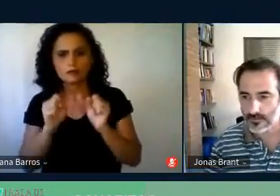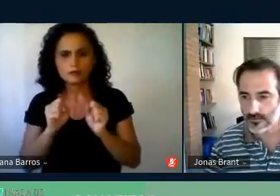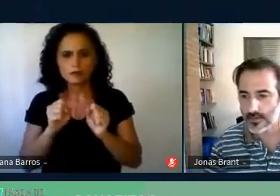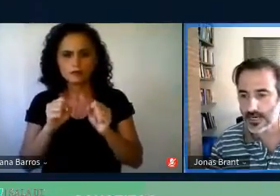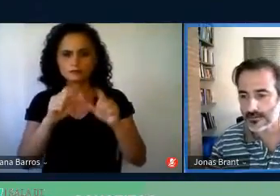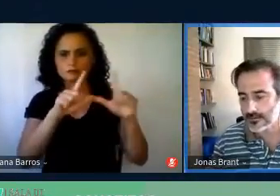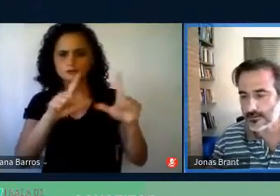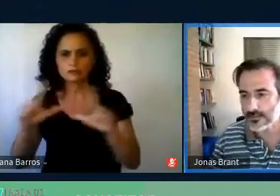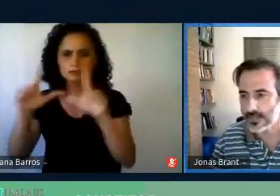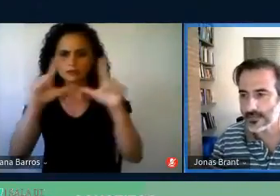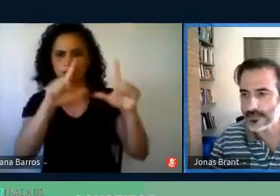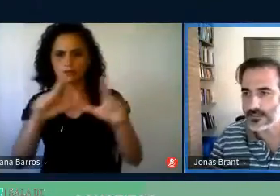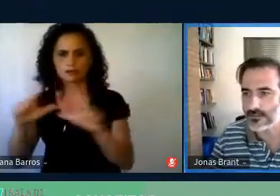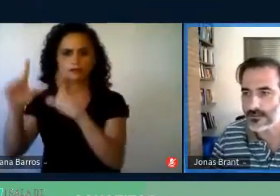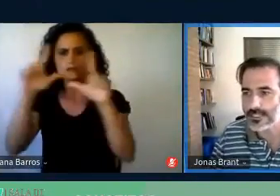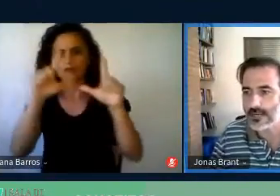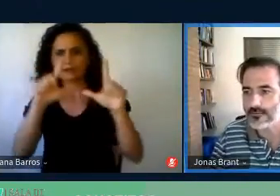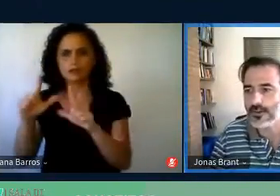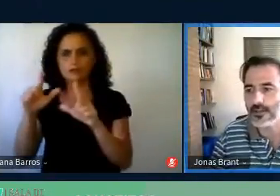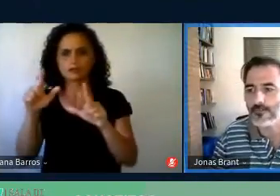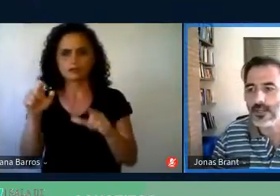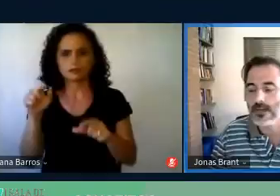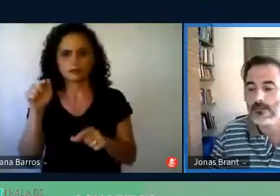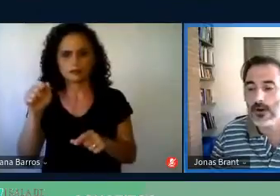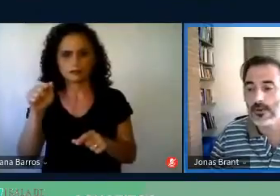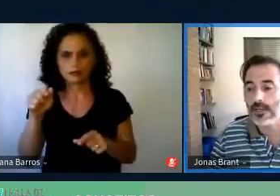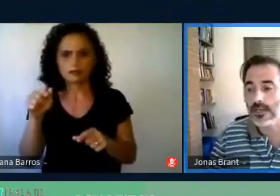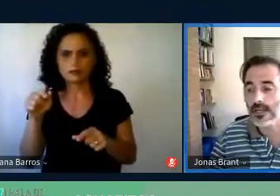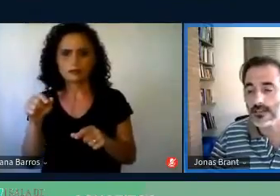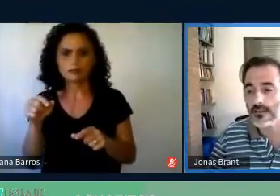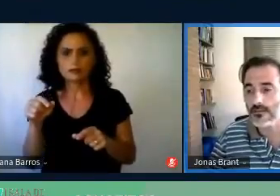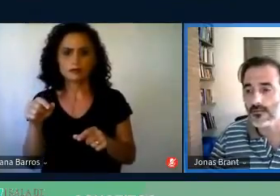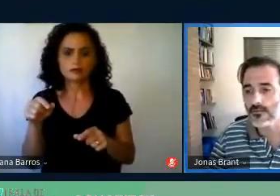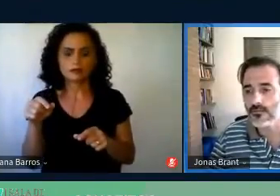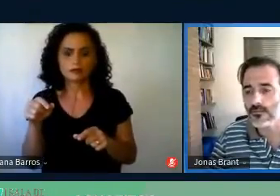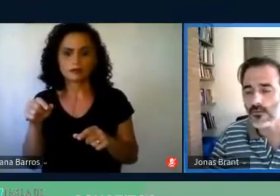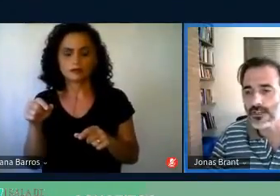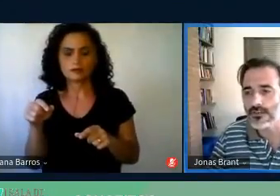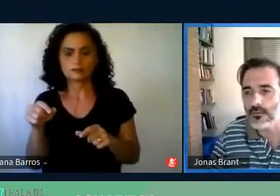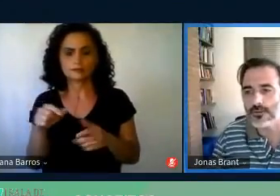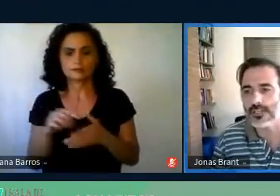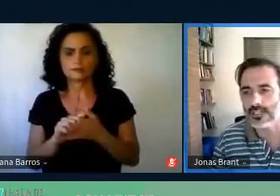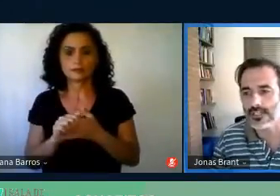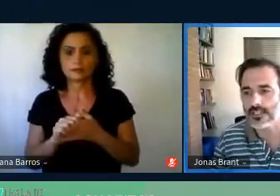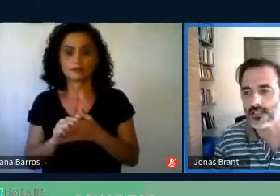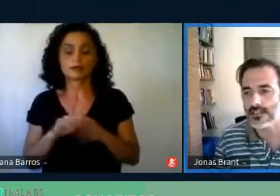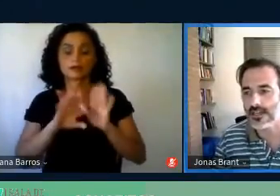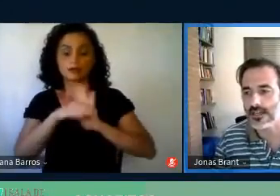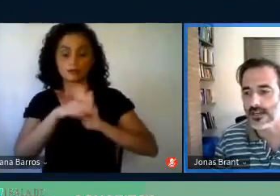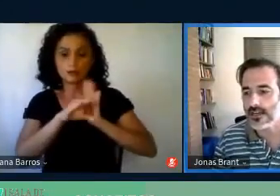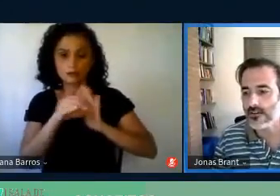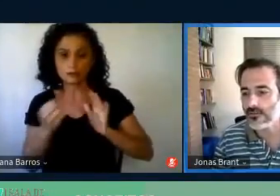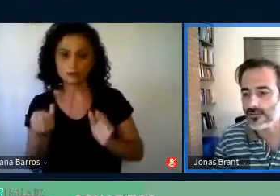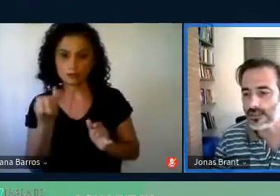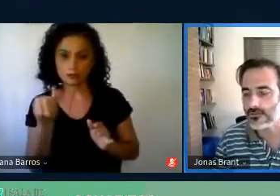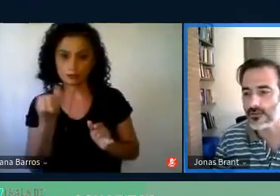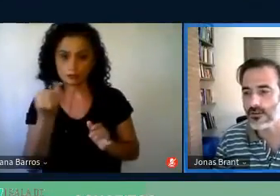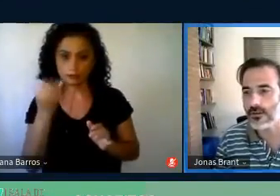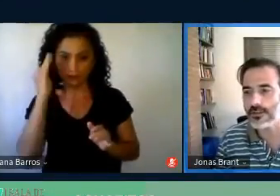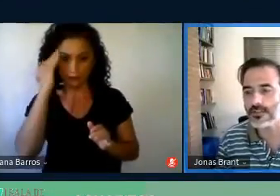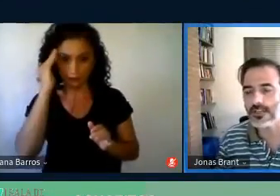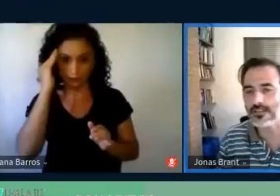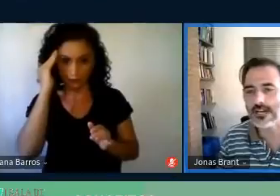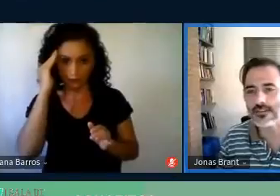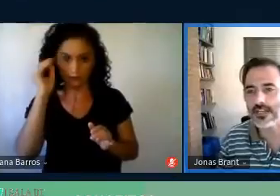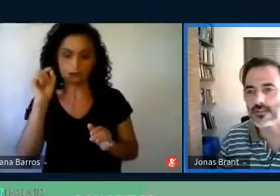permitir. Então se puder, é mais fácil, que eu vou mais rápido aqui. Bom, em relação, um conceito importante a gente entender, é um conceito que o